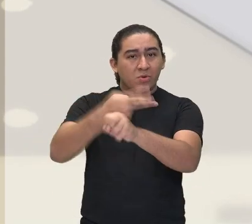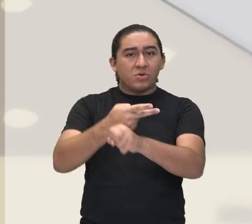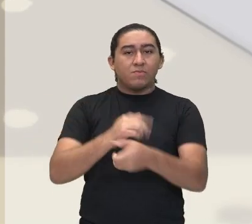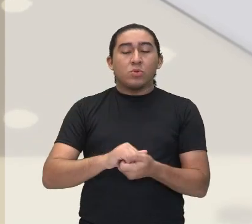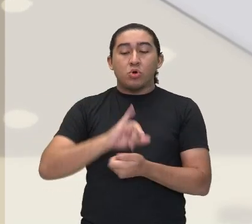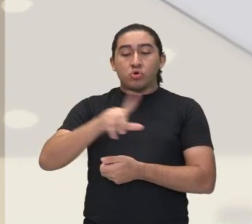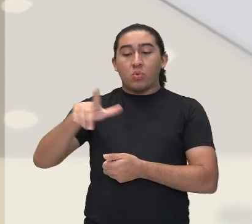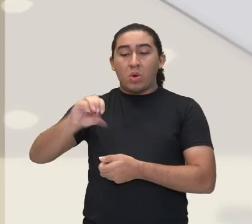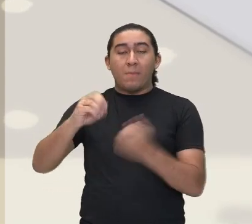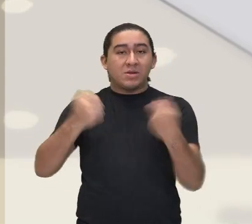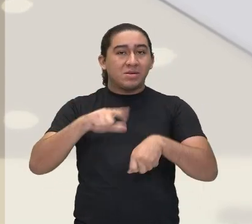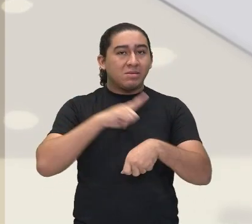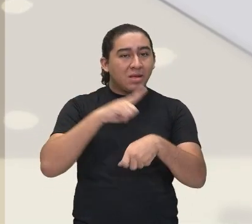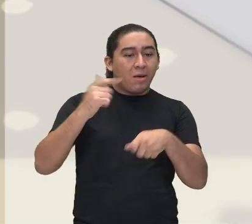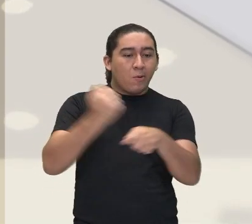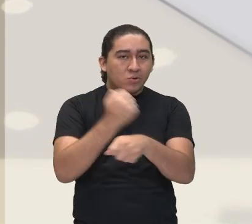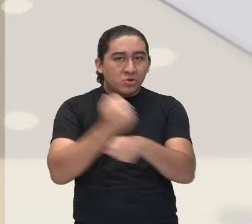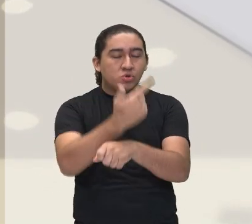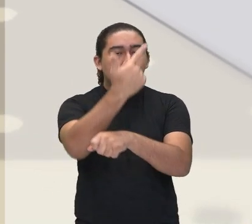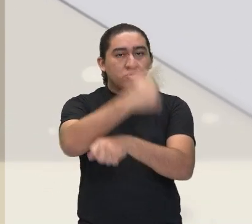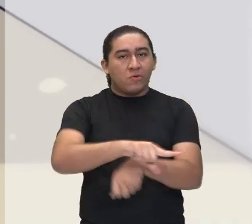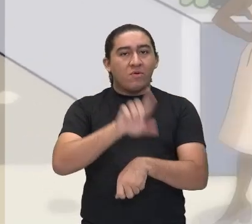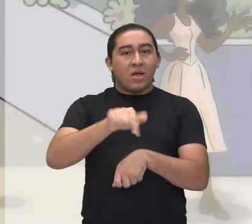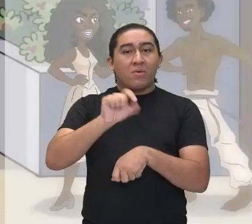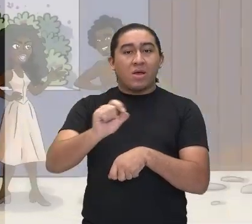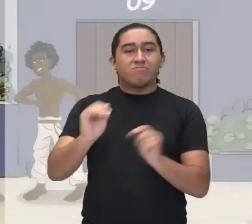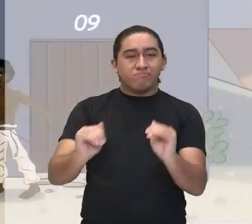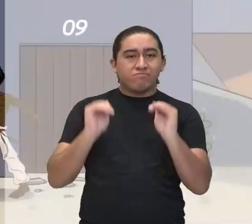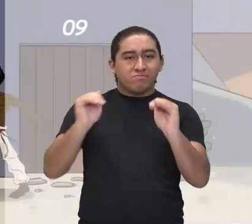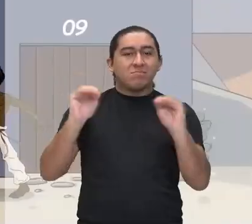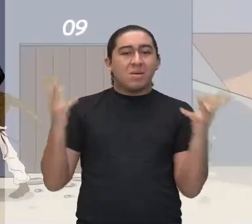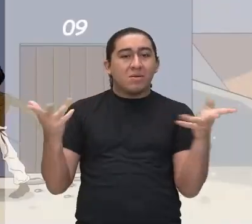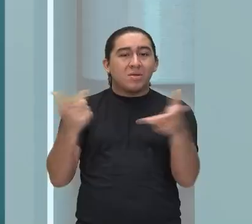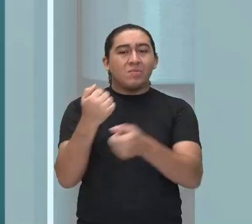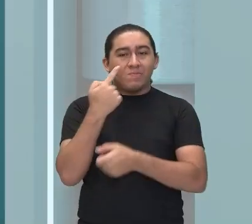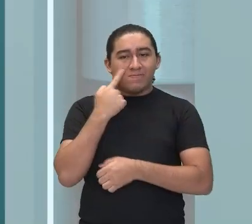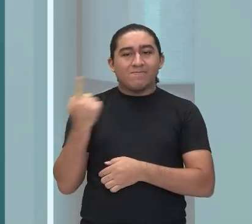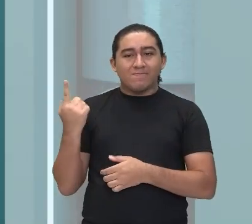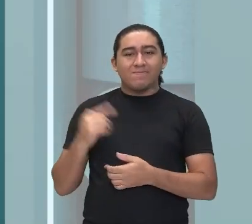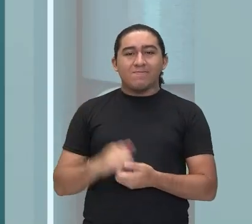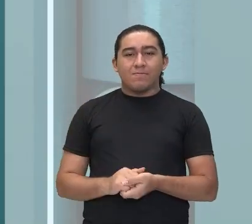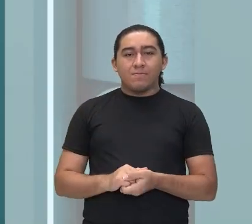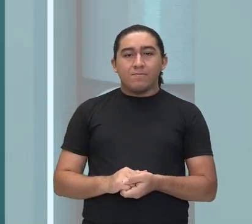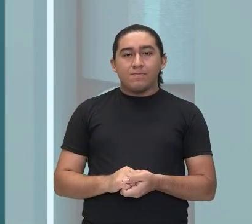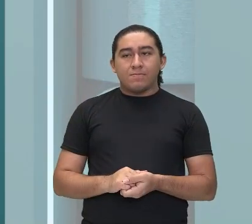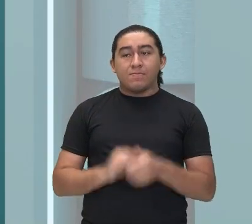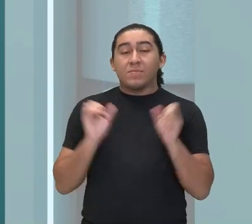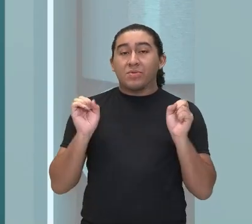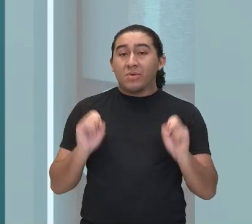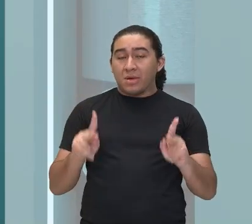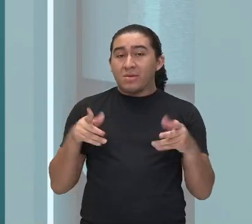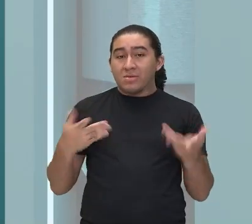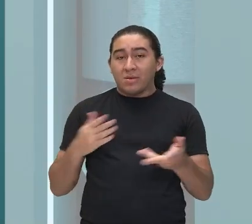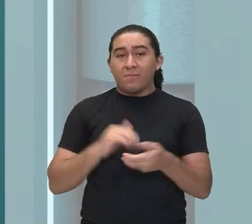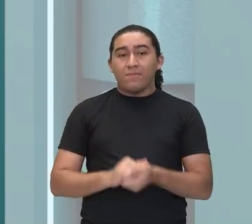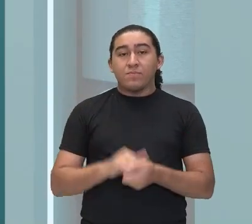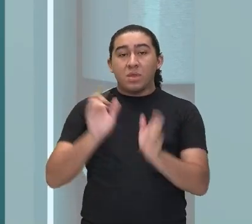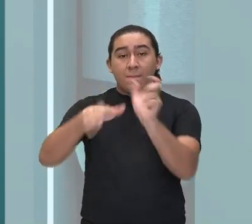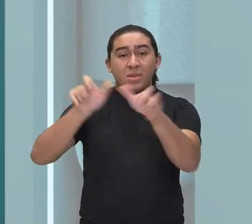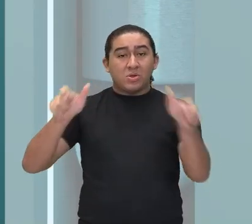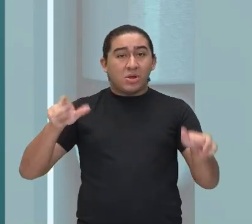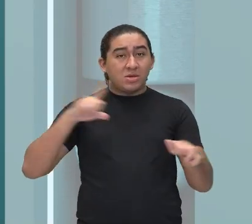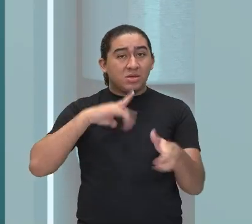teve que reconstruir o espaço, que se tornou grandioso e aristocrático. Muito bem, olha aí, não são personagens